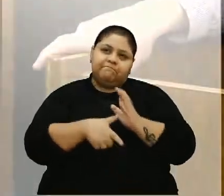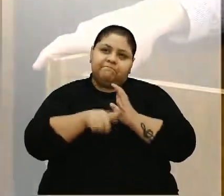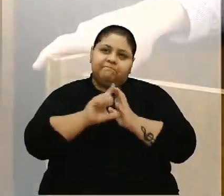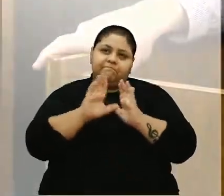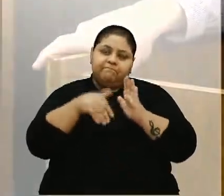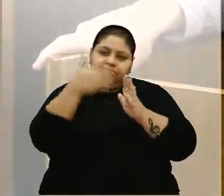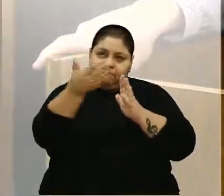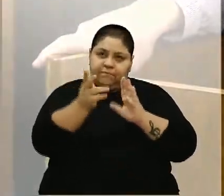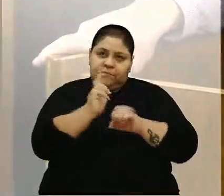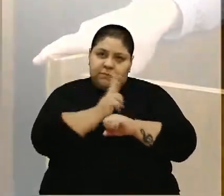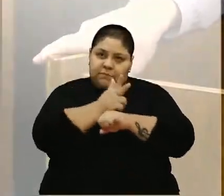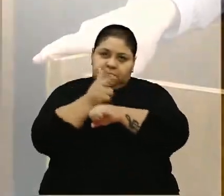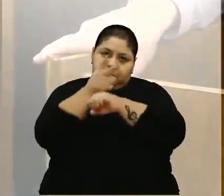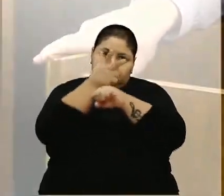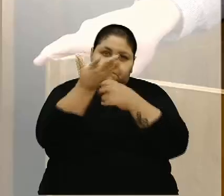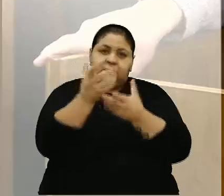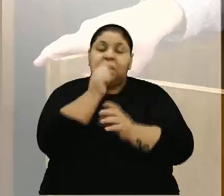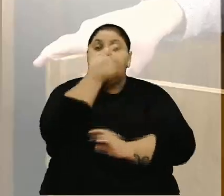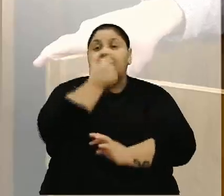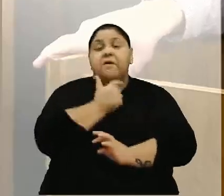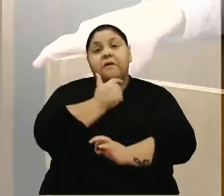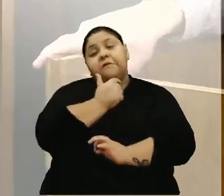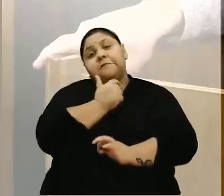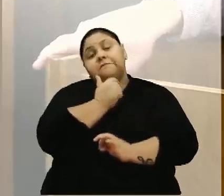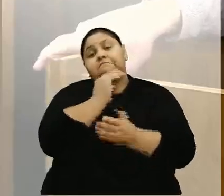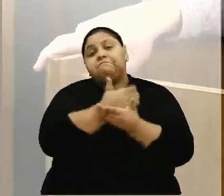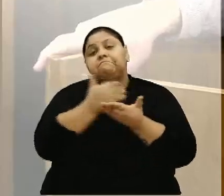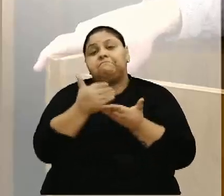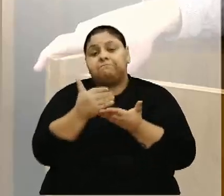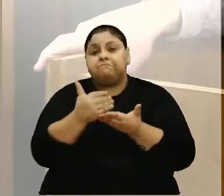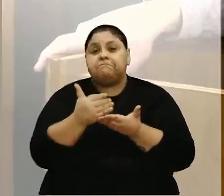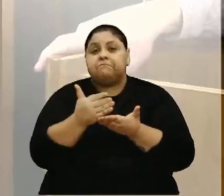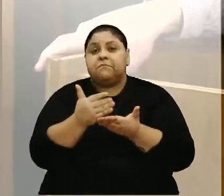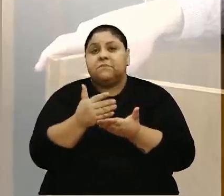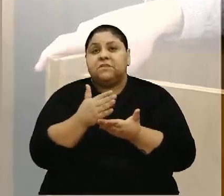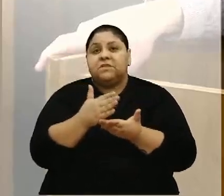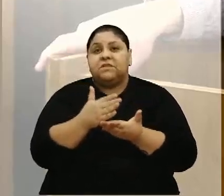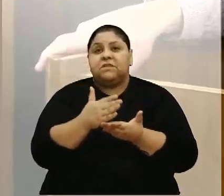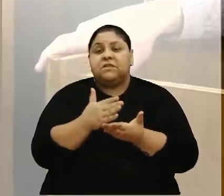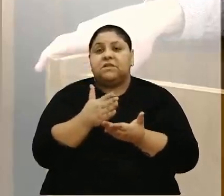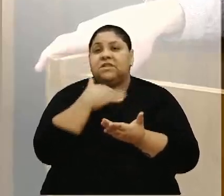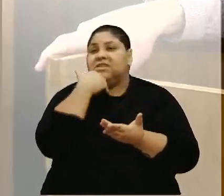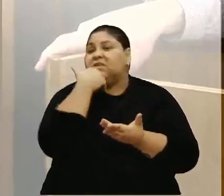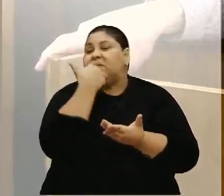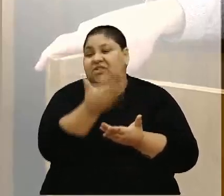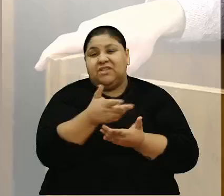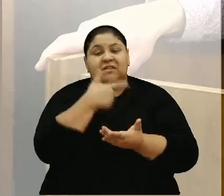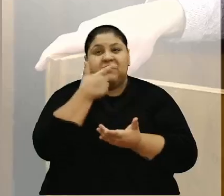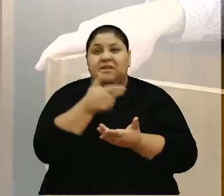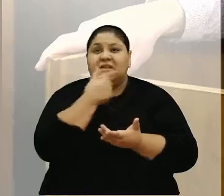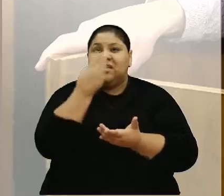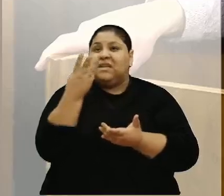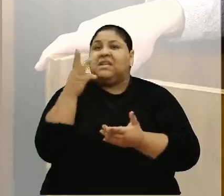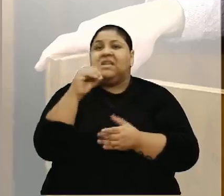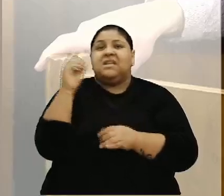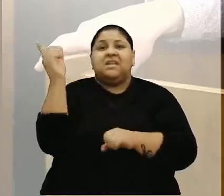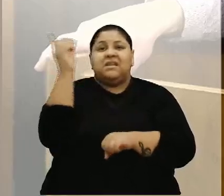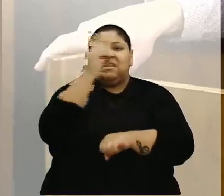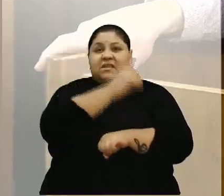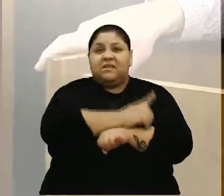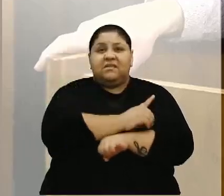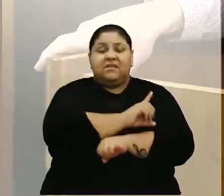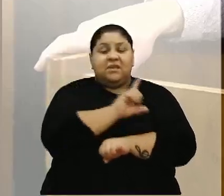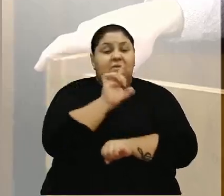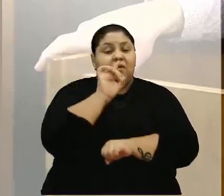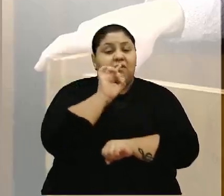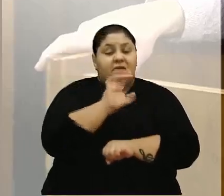próximo vídeo, eu acho que, começando de imediato, não adianta fazer muita cerimônia, então acho que 30 dias não é só isso,